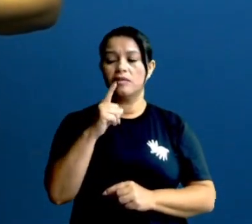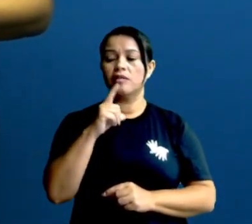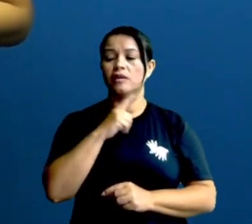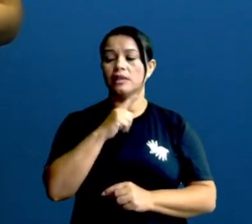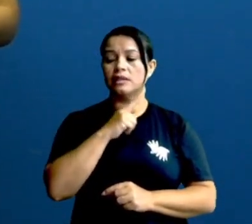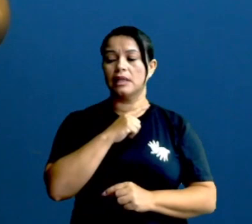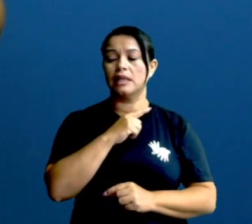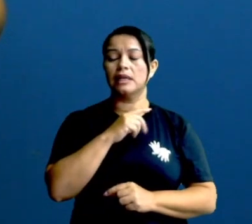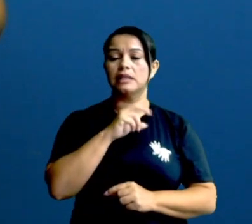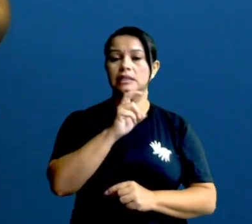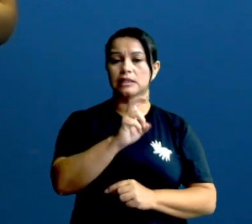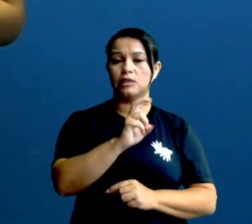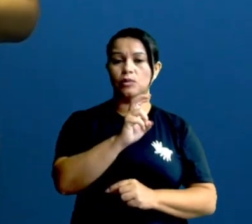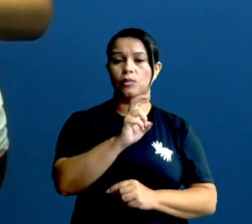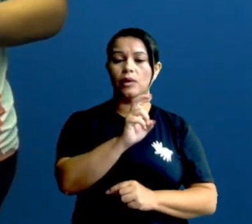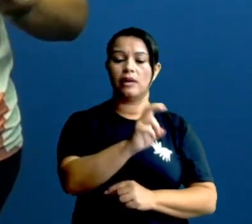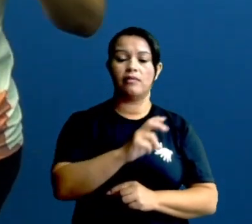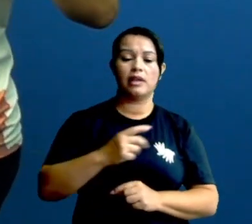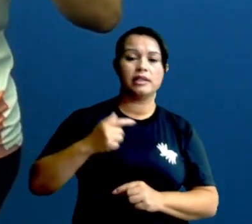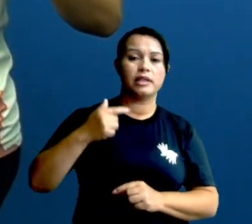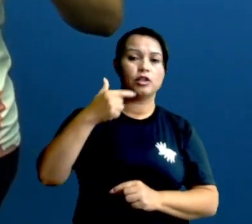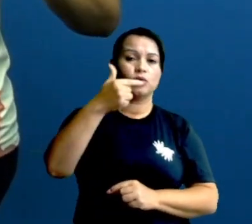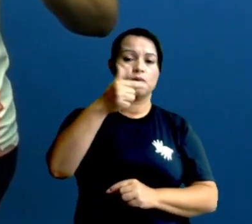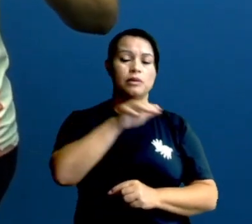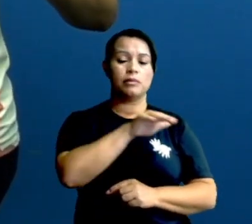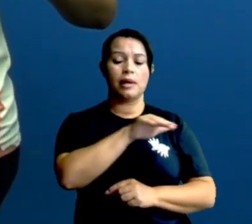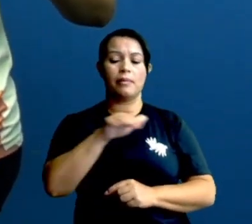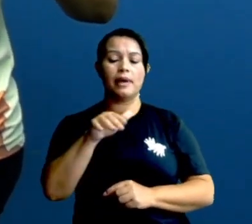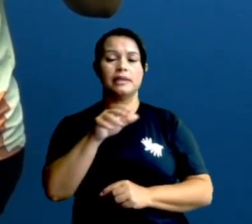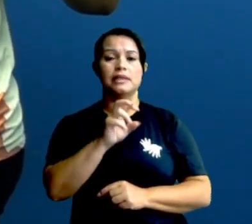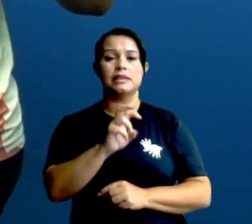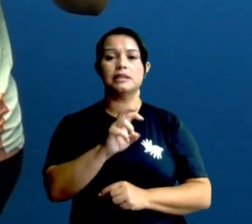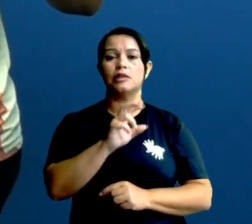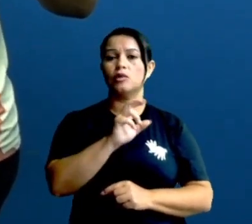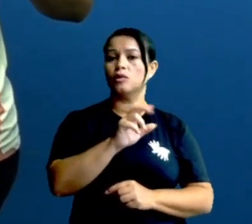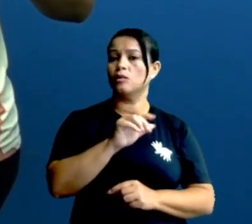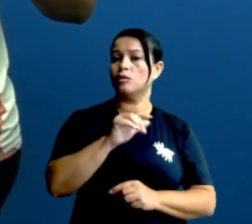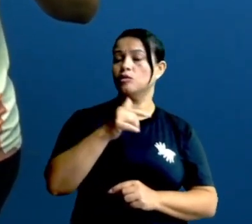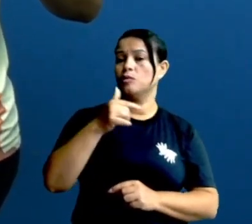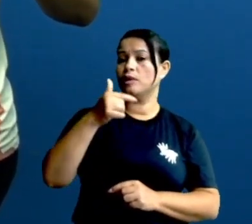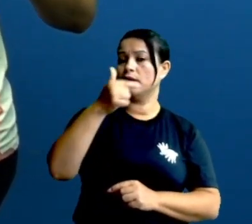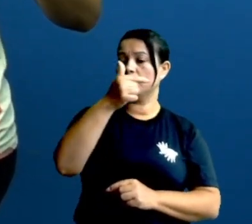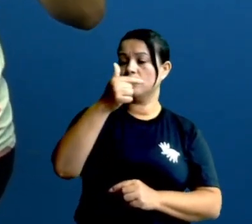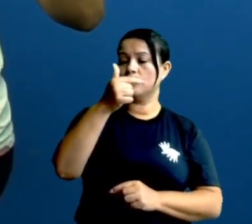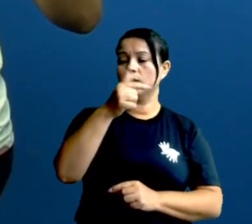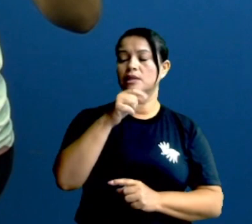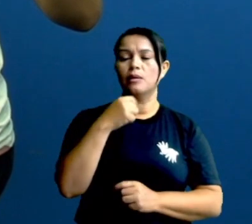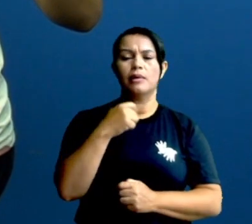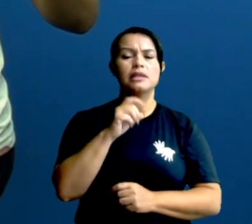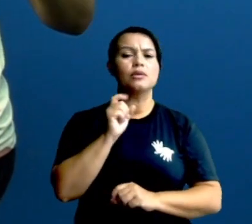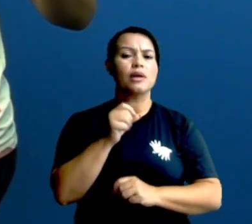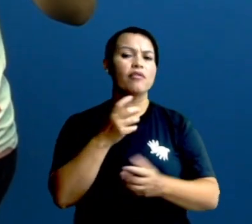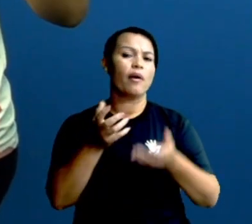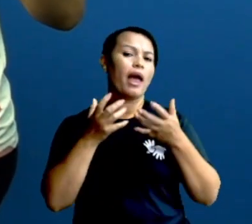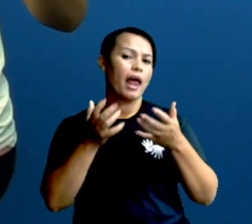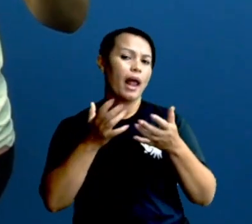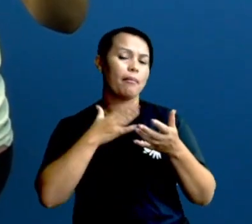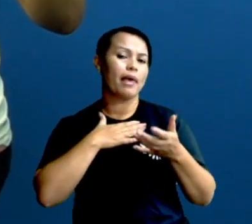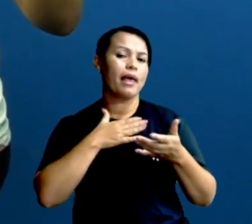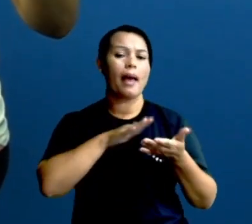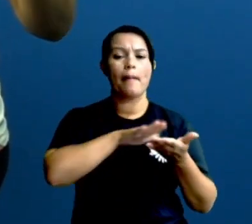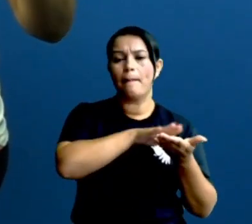a 2, tá certo? Ou seja, a minha base é 5 e o meu expoente é 2. Eu vou querer a minha